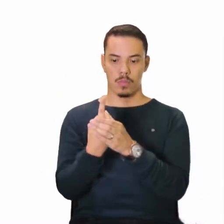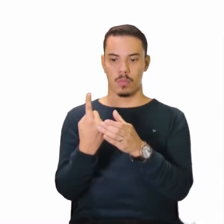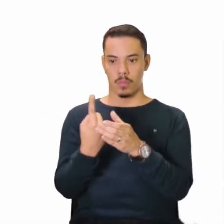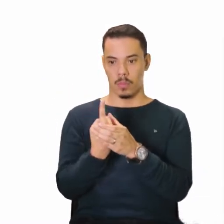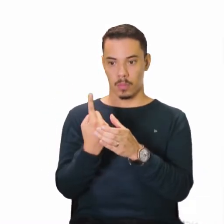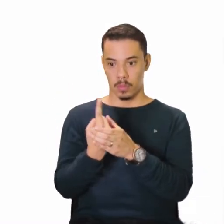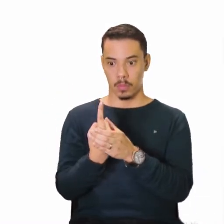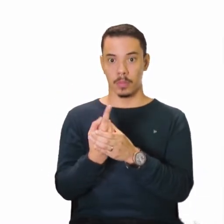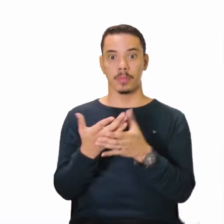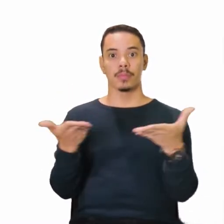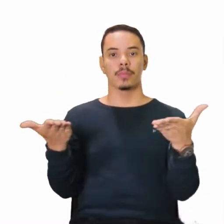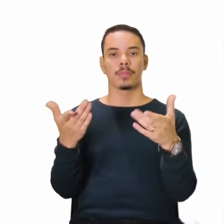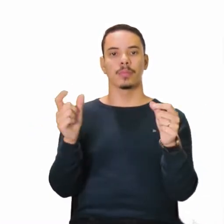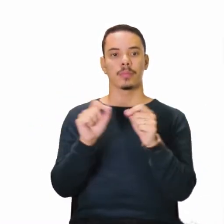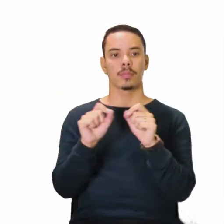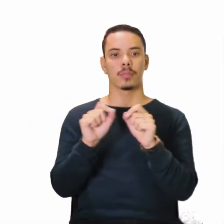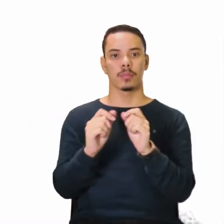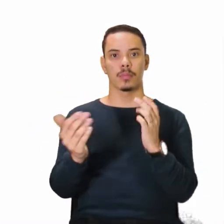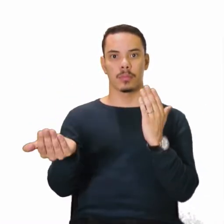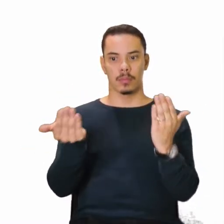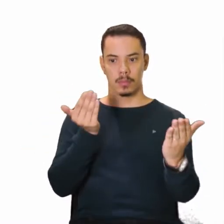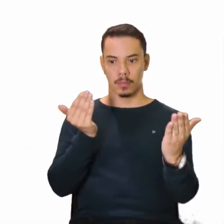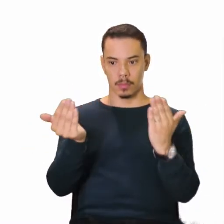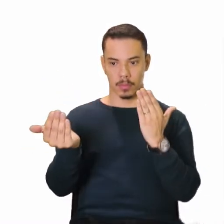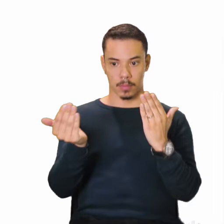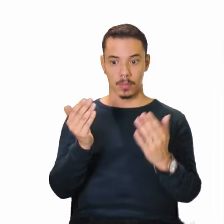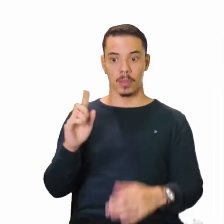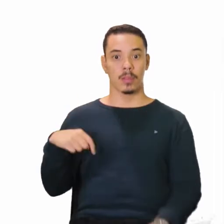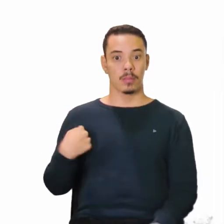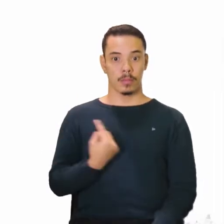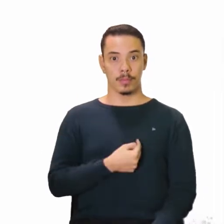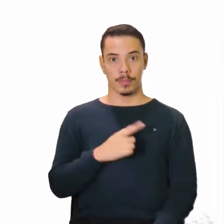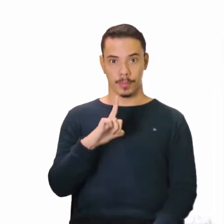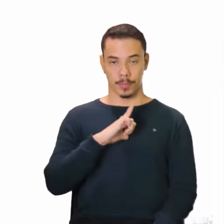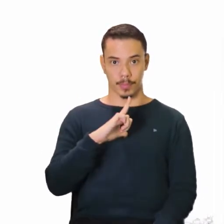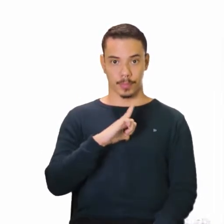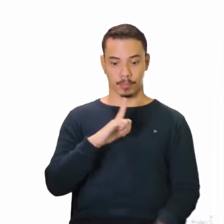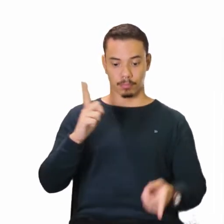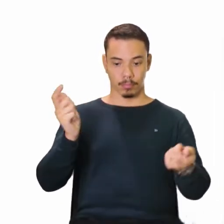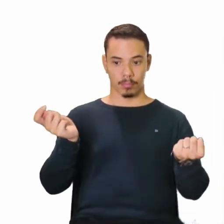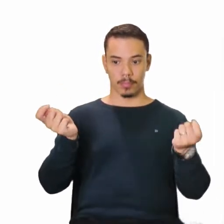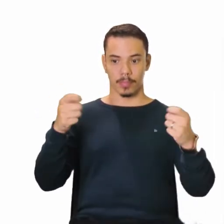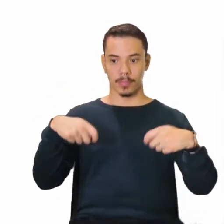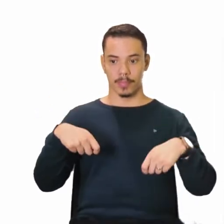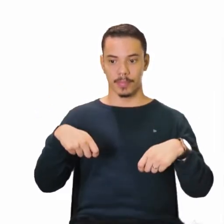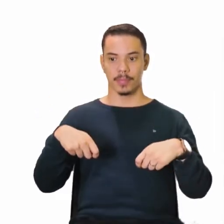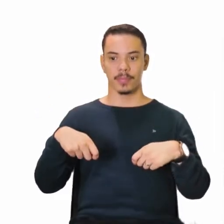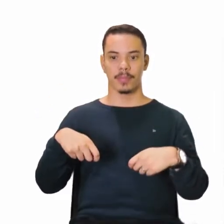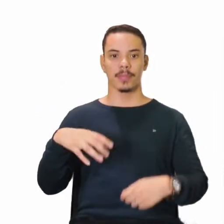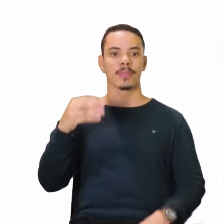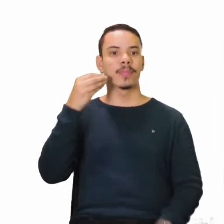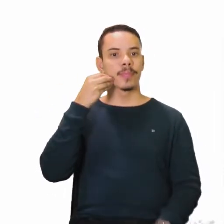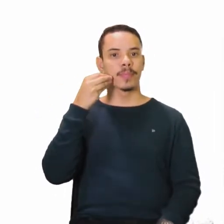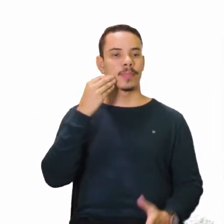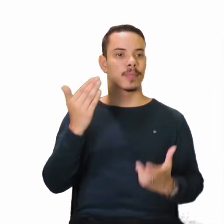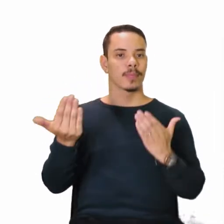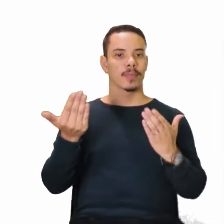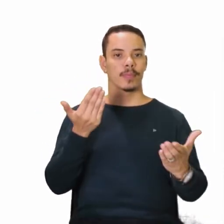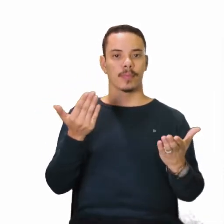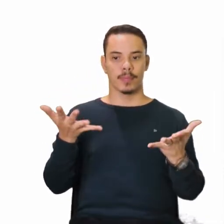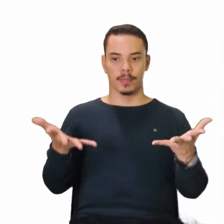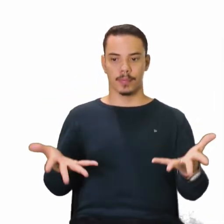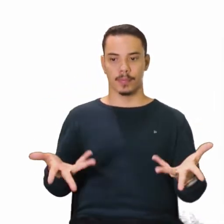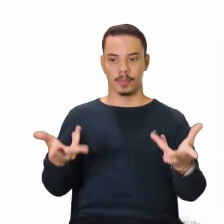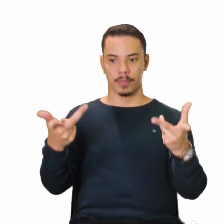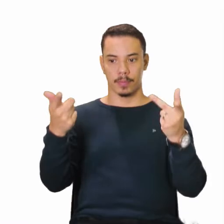certo? Vamos agora comparar, né? Nós temos aí a possibilidade de comparar essa